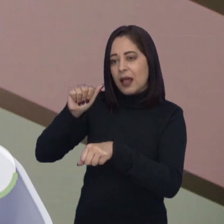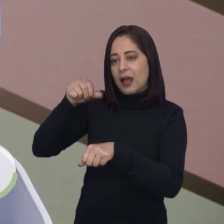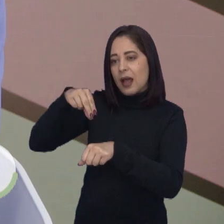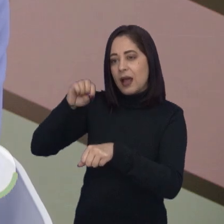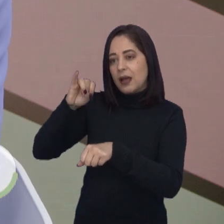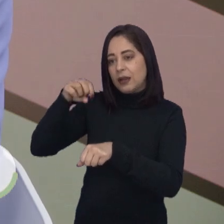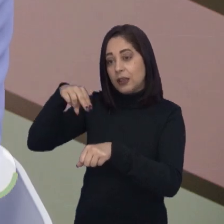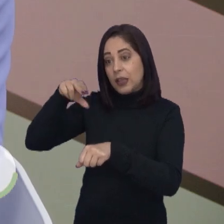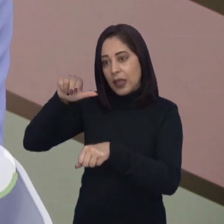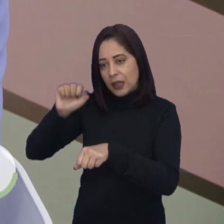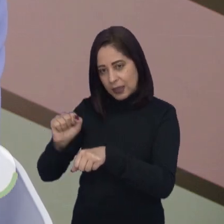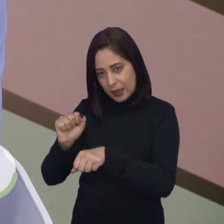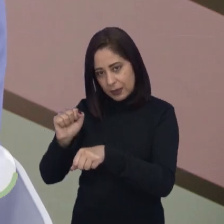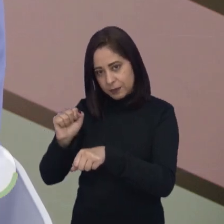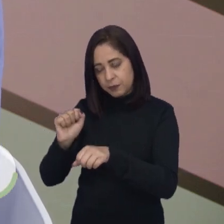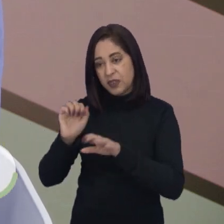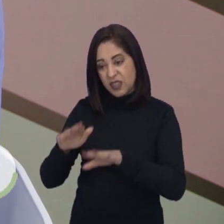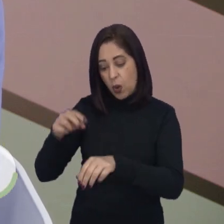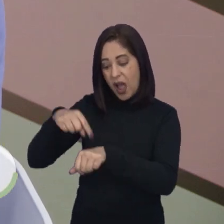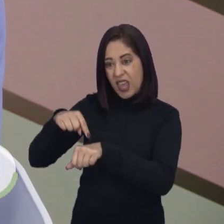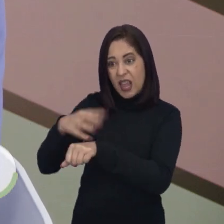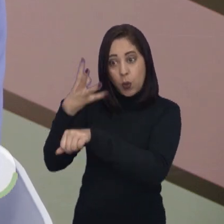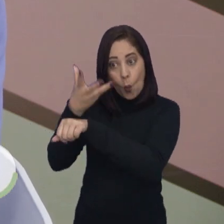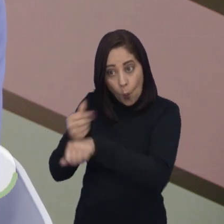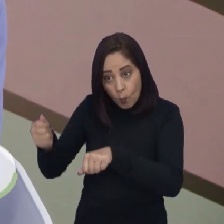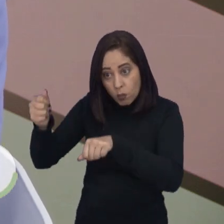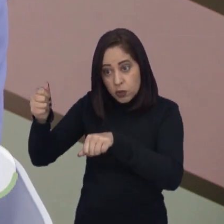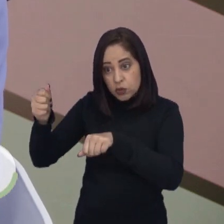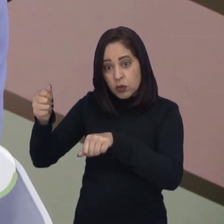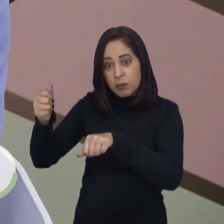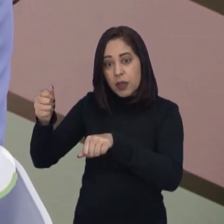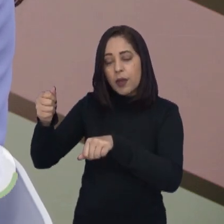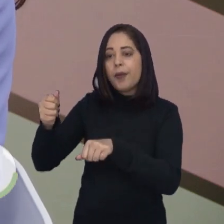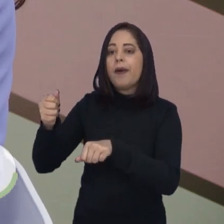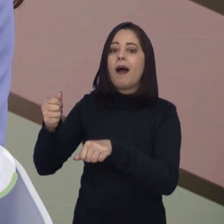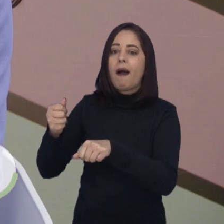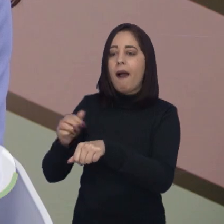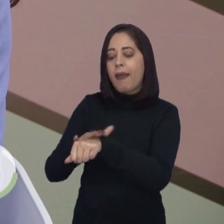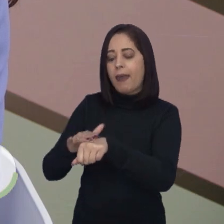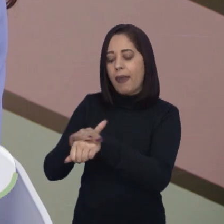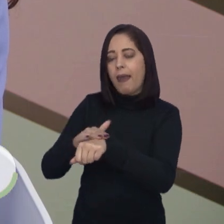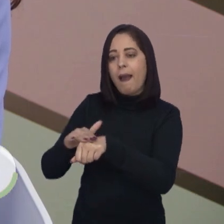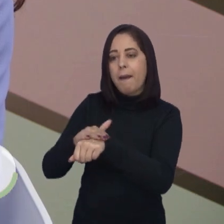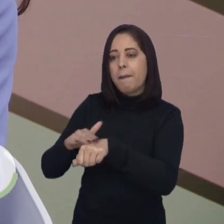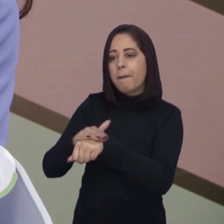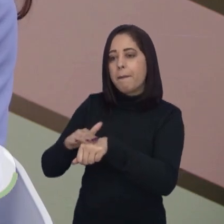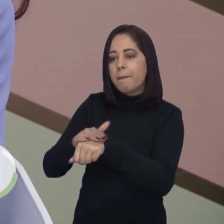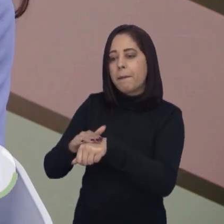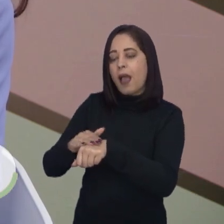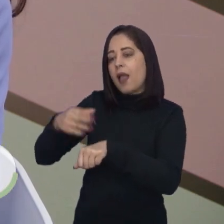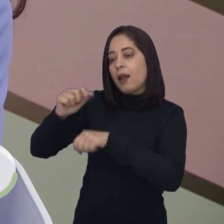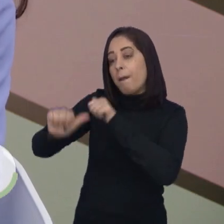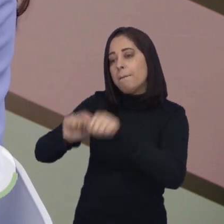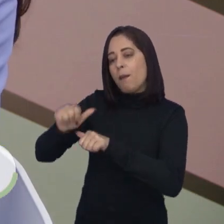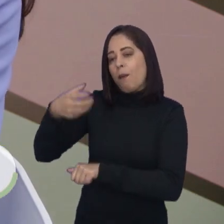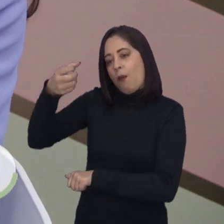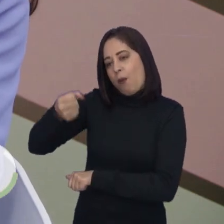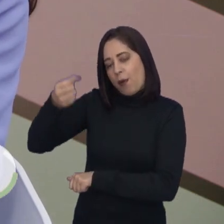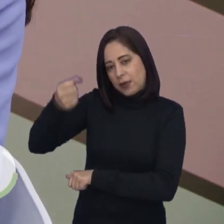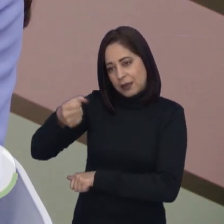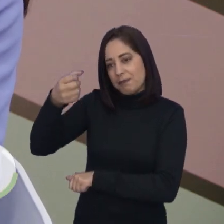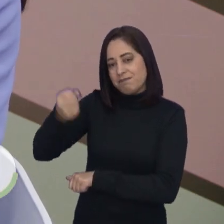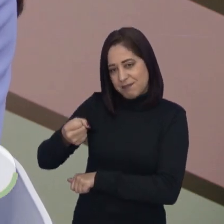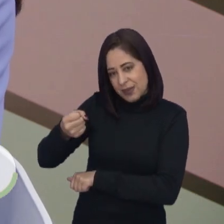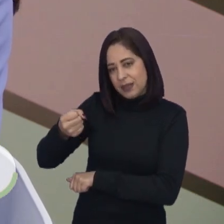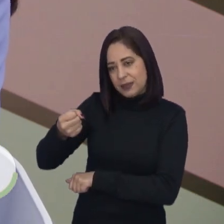esses melanócitos, uma vez que não existem mais, para de ter produção de pigmento naquela região onde ele